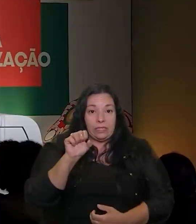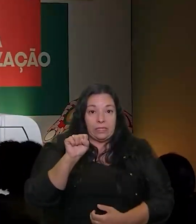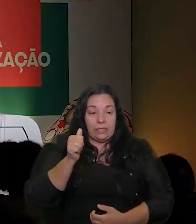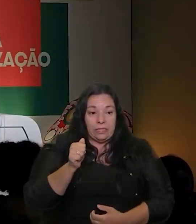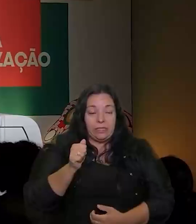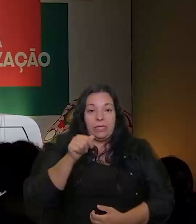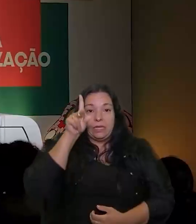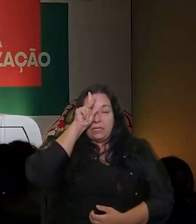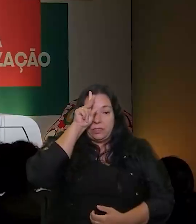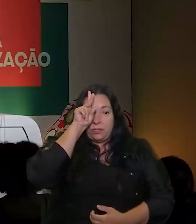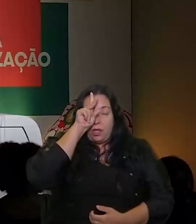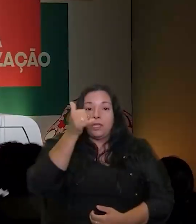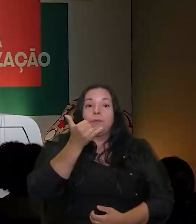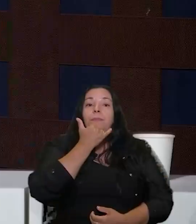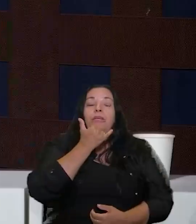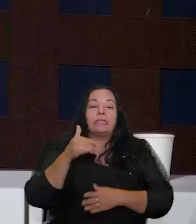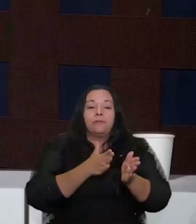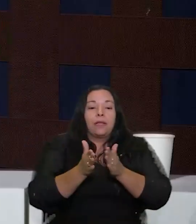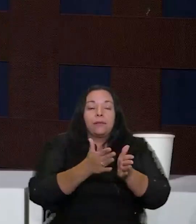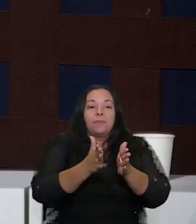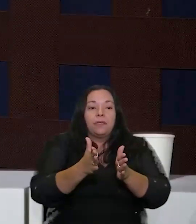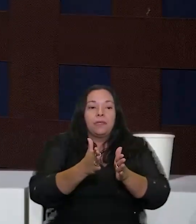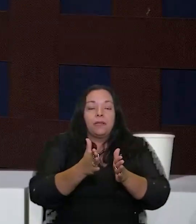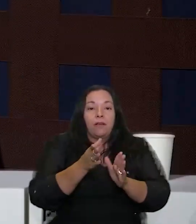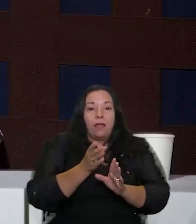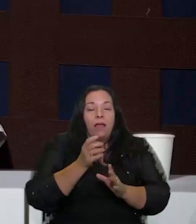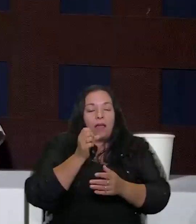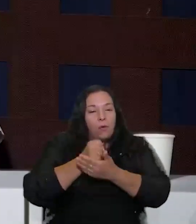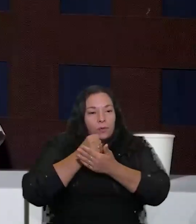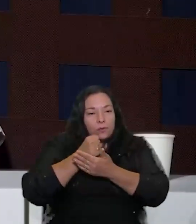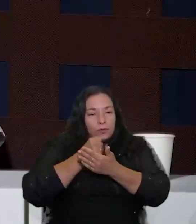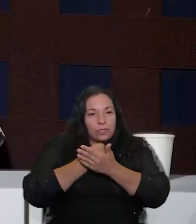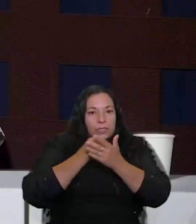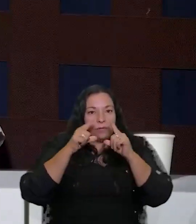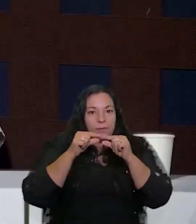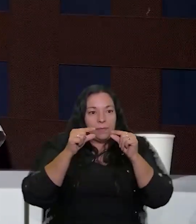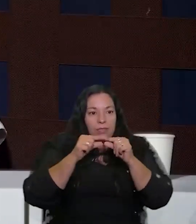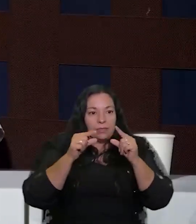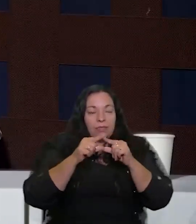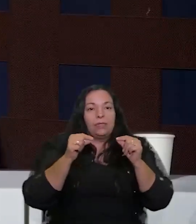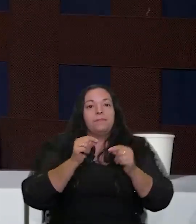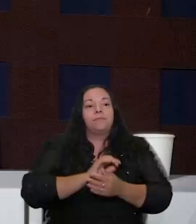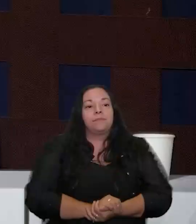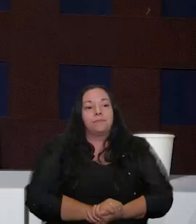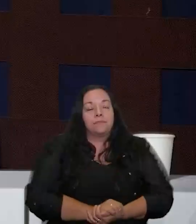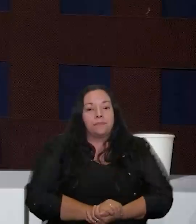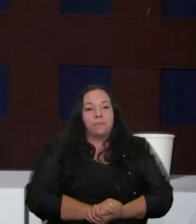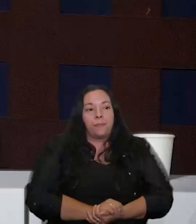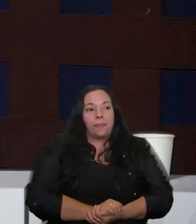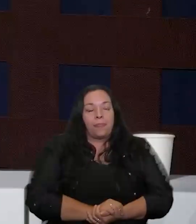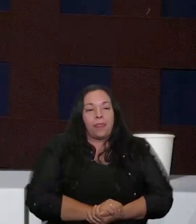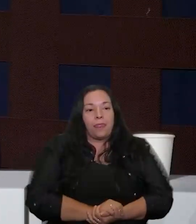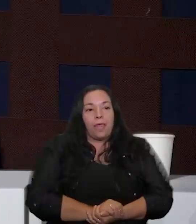história do Perdão do Destino era sobre a formação de Brasília. Olha só a loucura, né? Assim, só contextualizando,